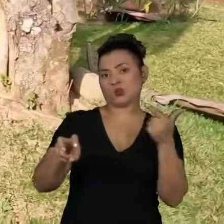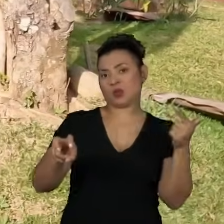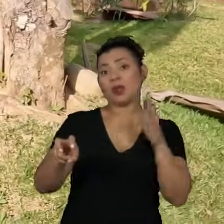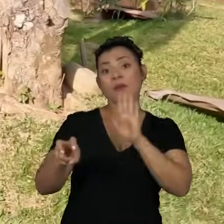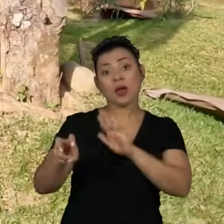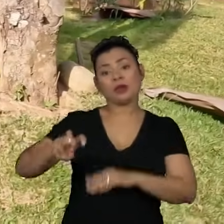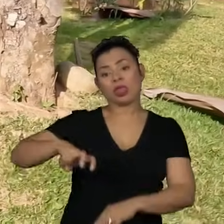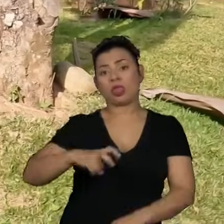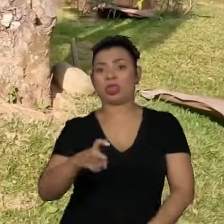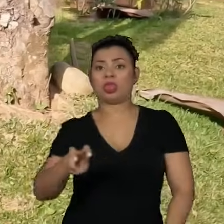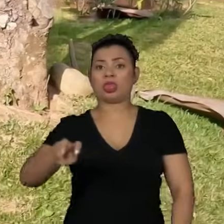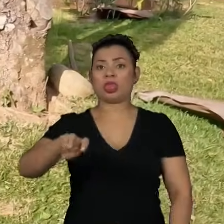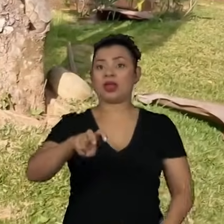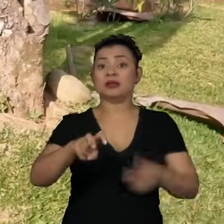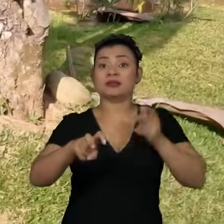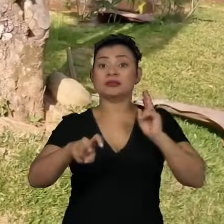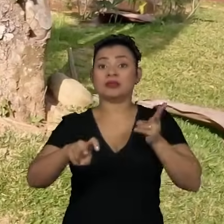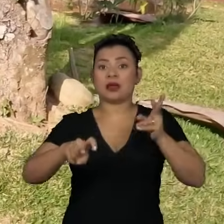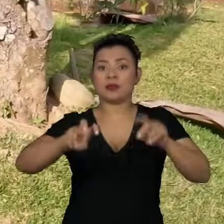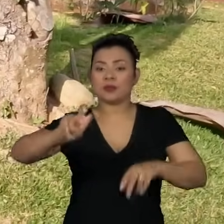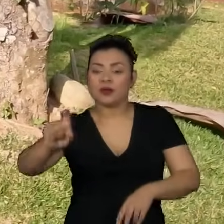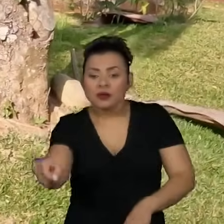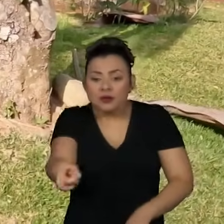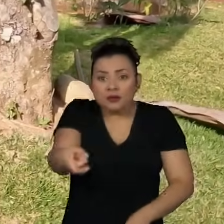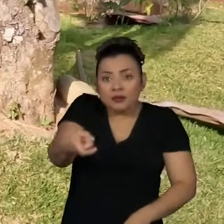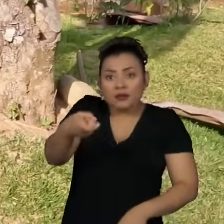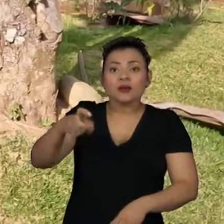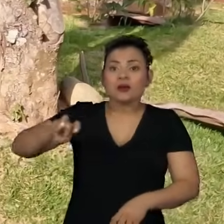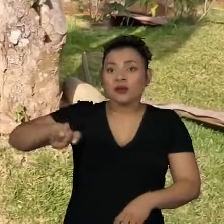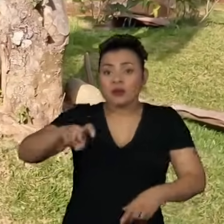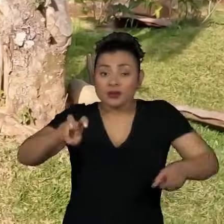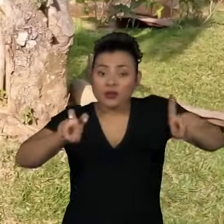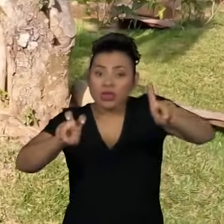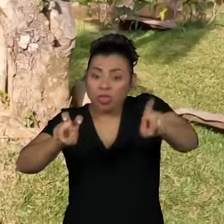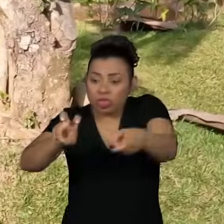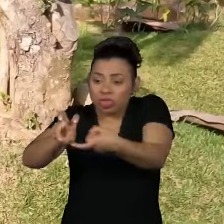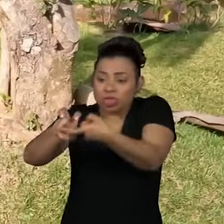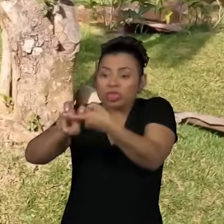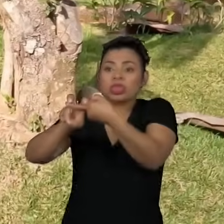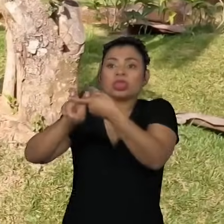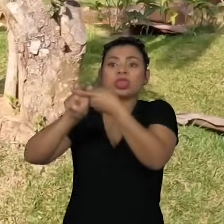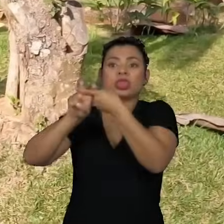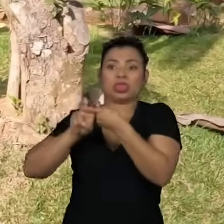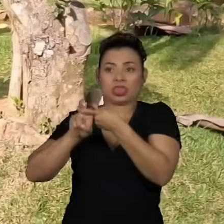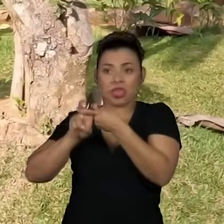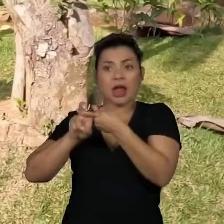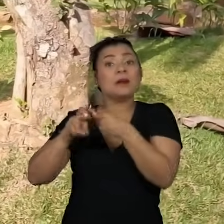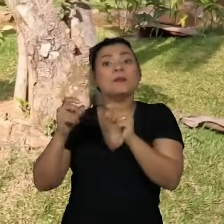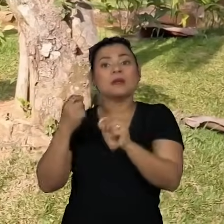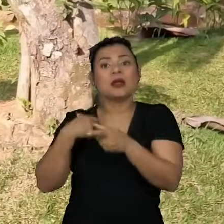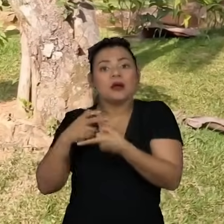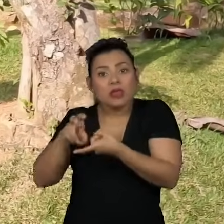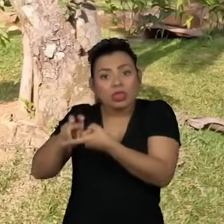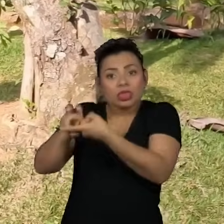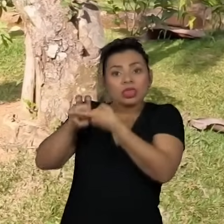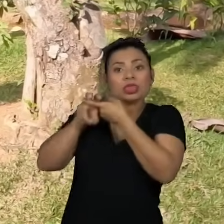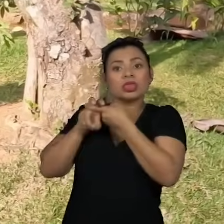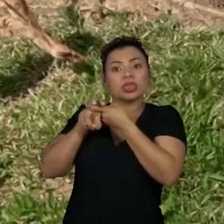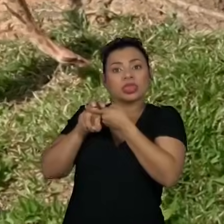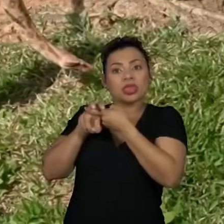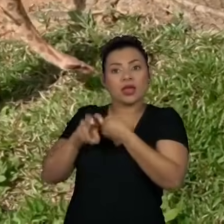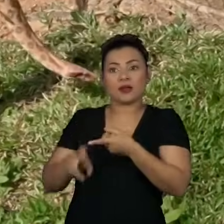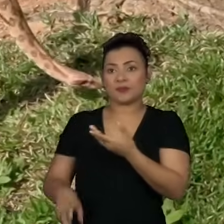primeiramente a gente tira o apoio dela aqui da parte da frente, né, da cabeça, para que ela não possa se movimentar, tá vendo? Ela tá tentando